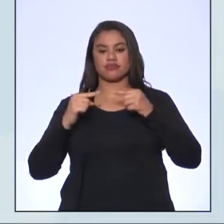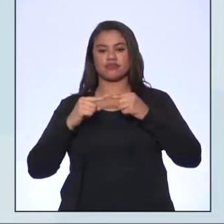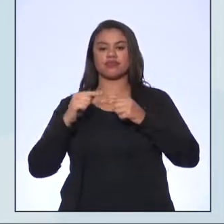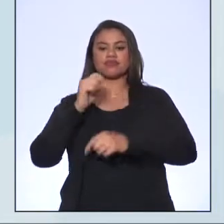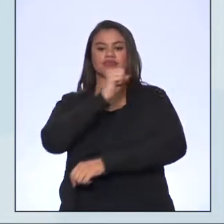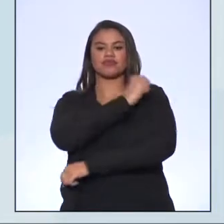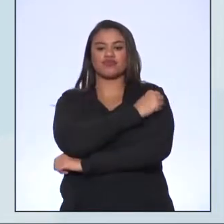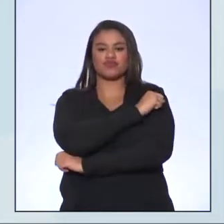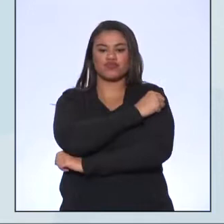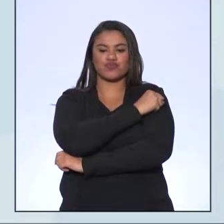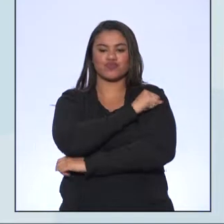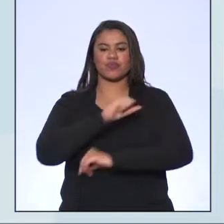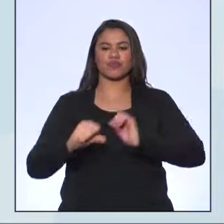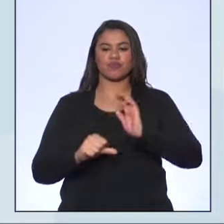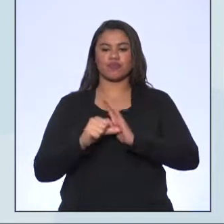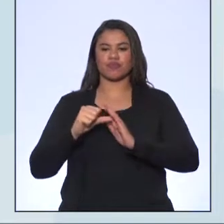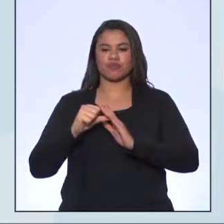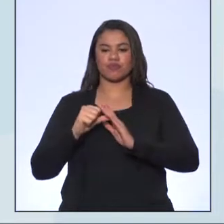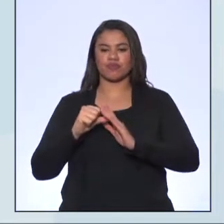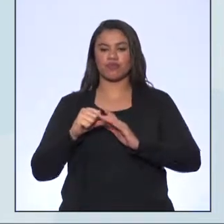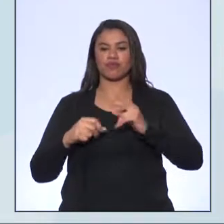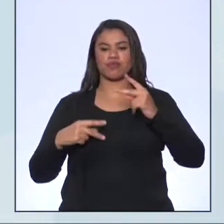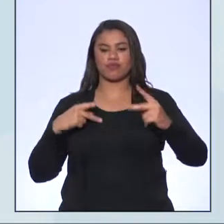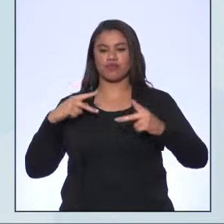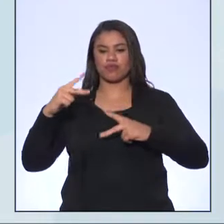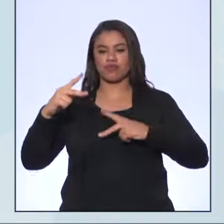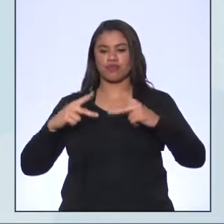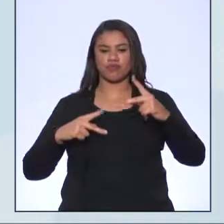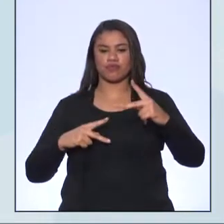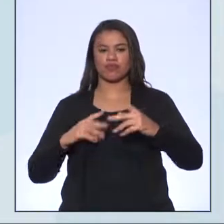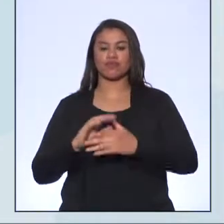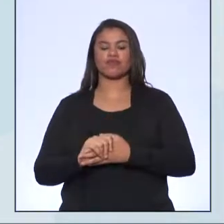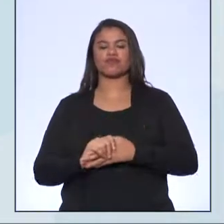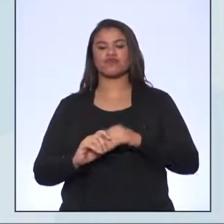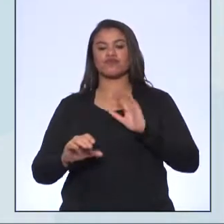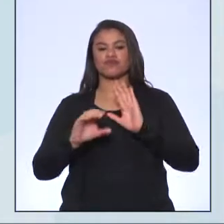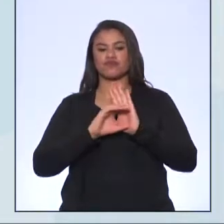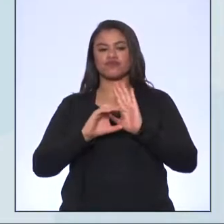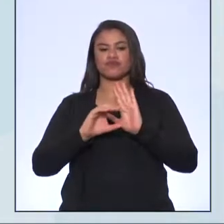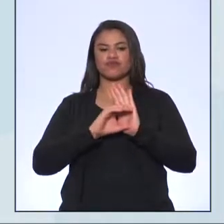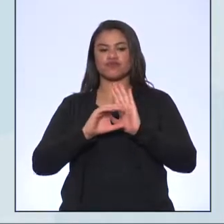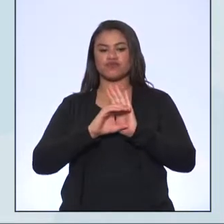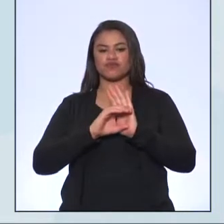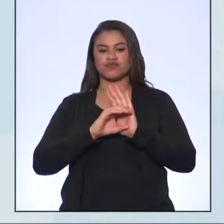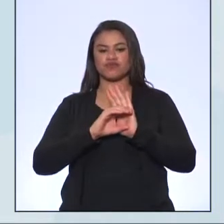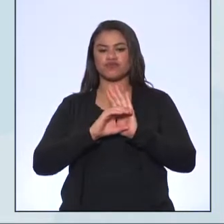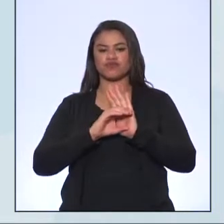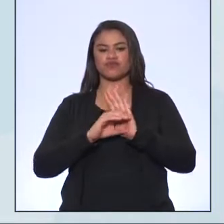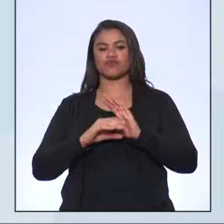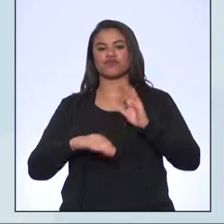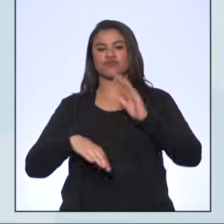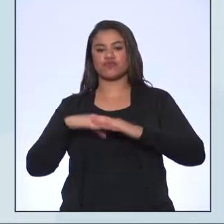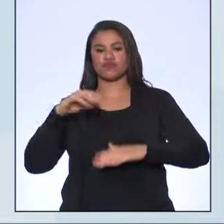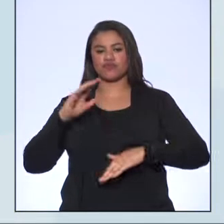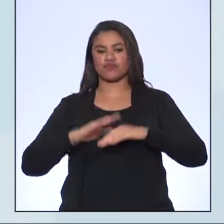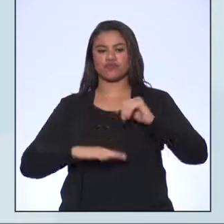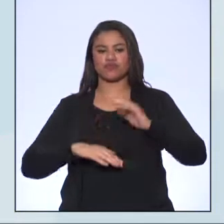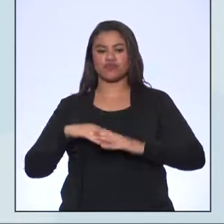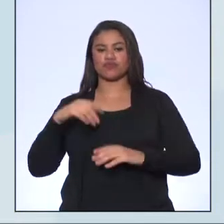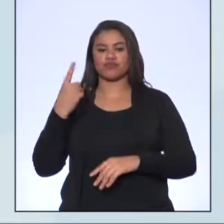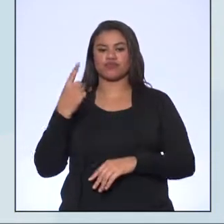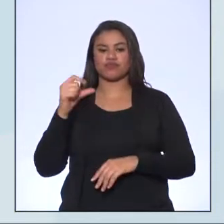primeiro bimestre. A habilidade do currículo paulista é do ensino fundamental, 8º ano, habilidade